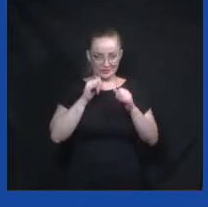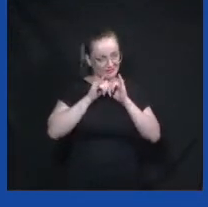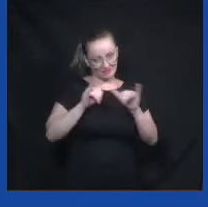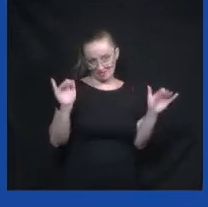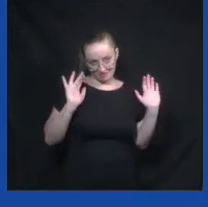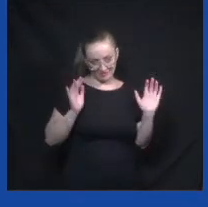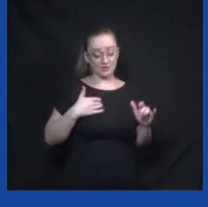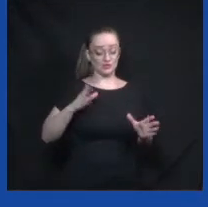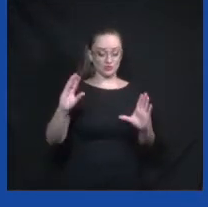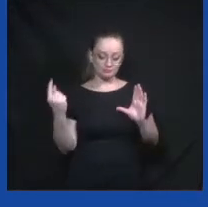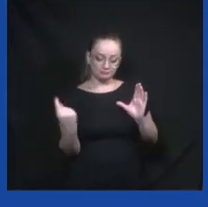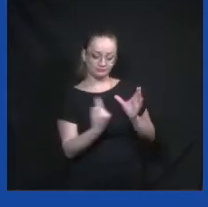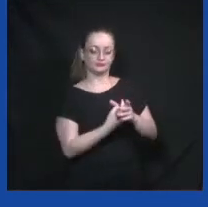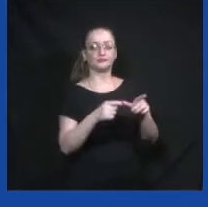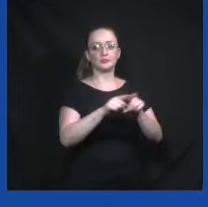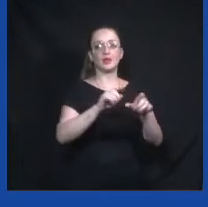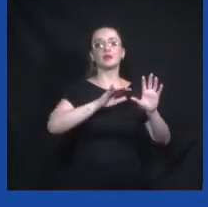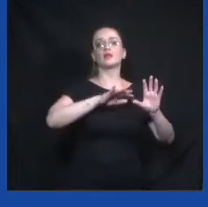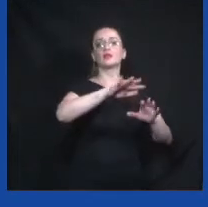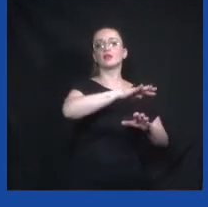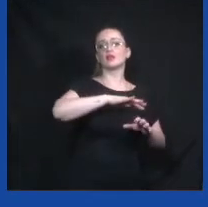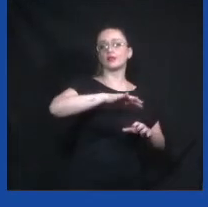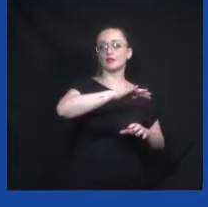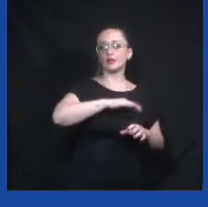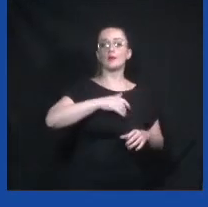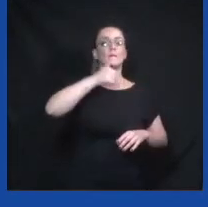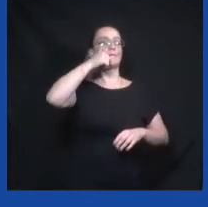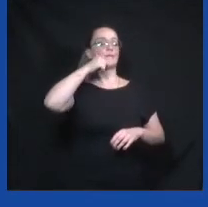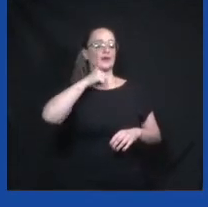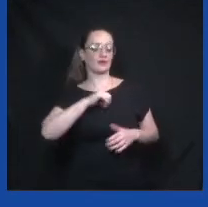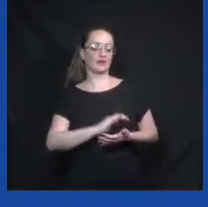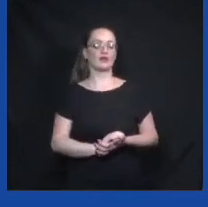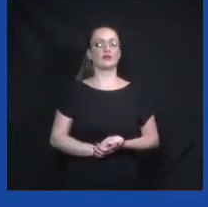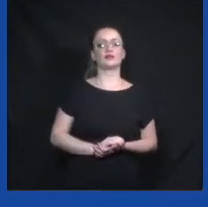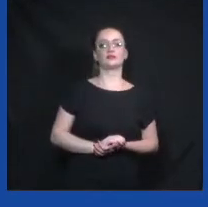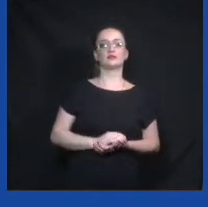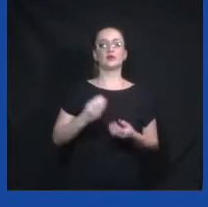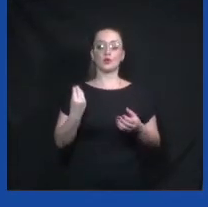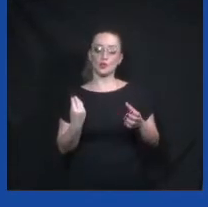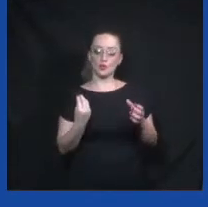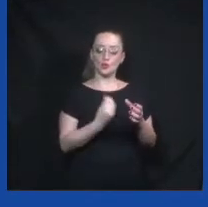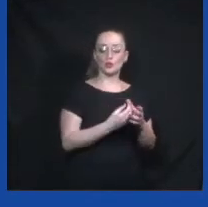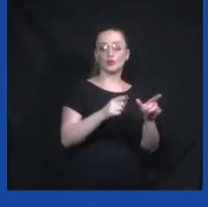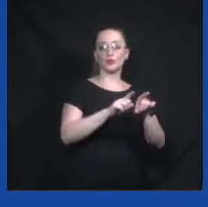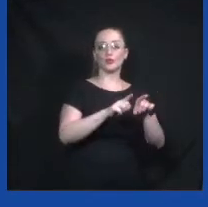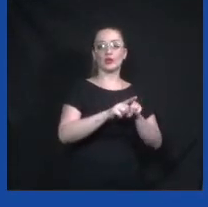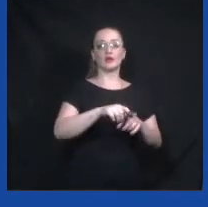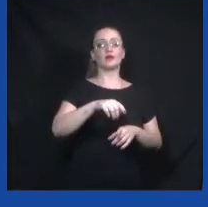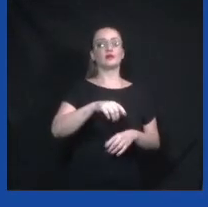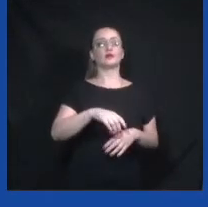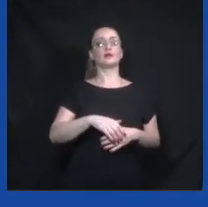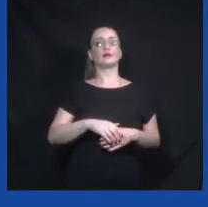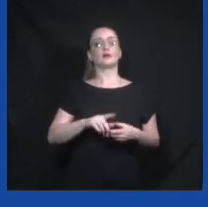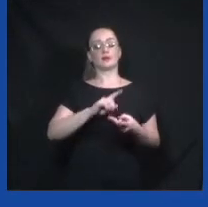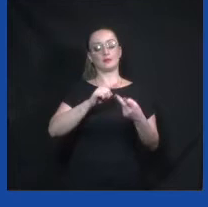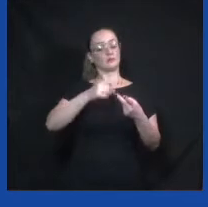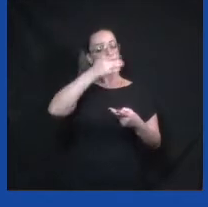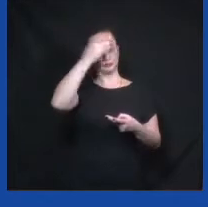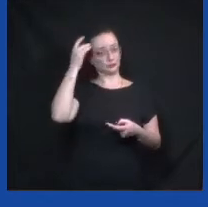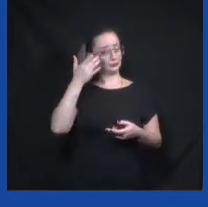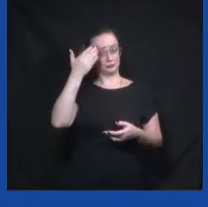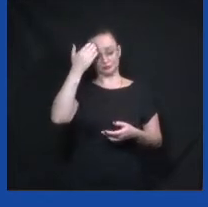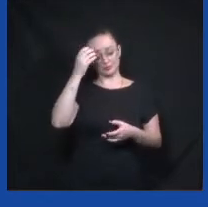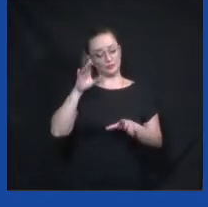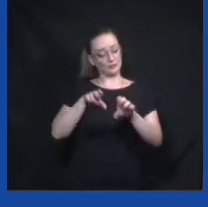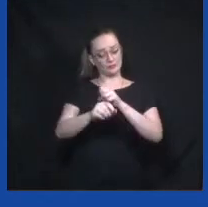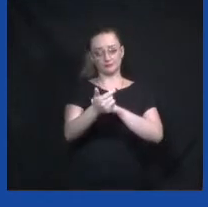nós incluímos nesse universo as mulheres, nós incluímos nesse universo os analfabetos,